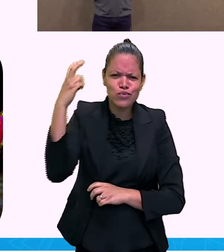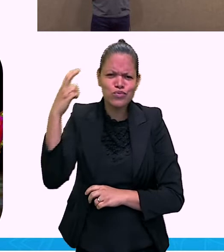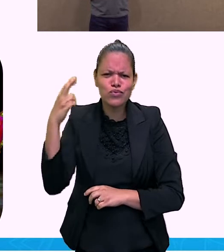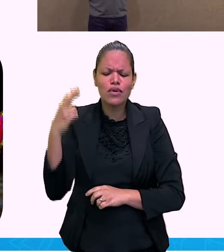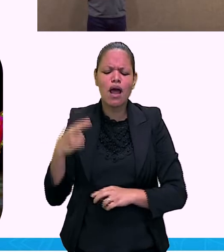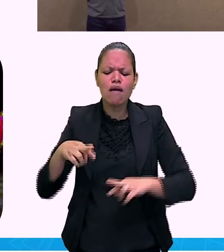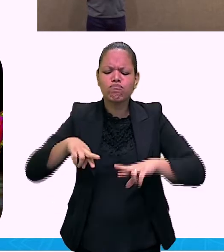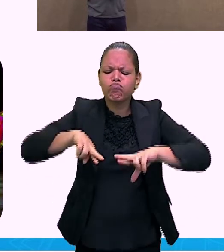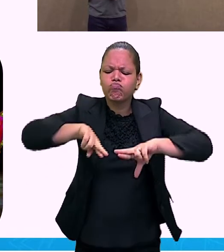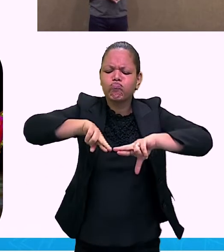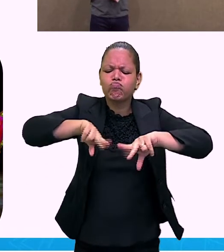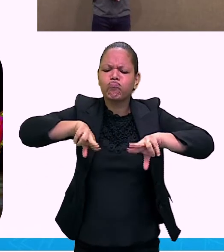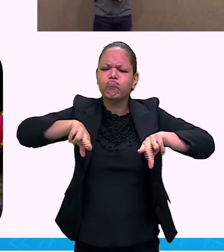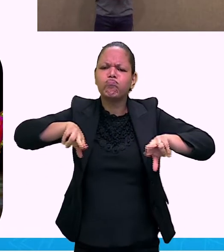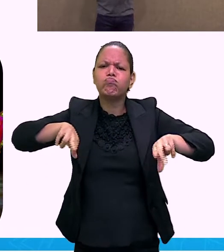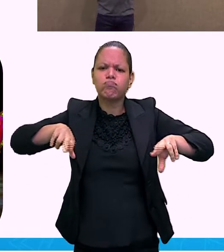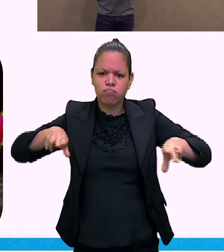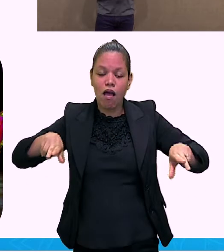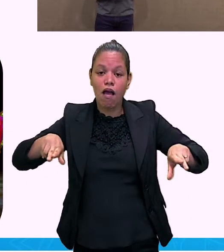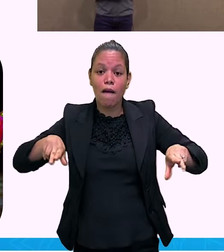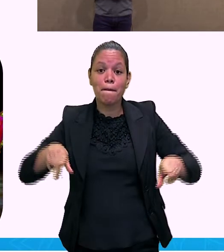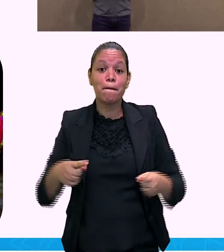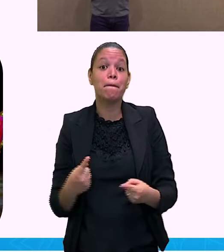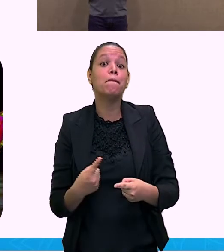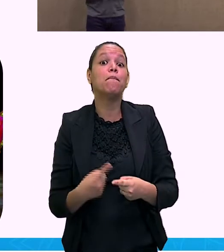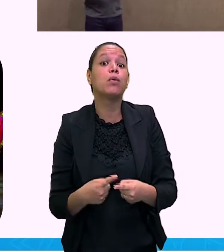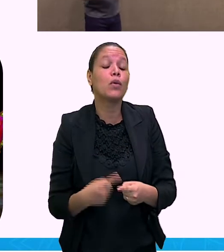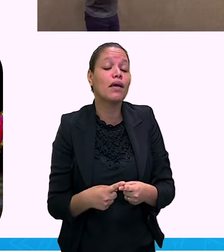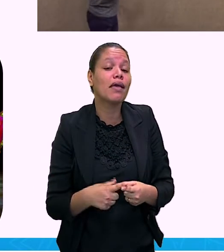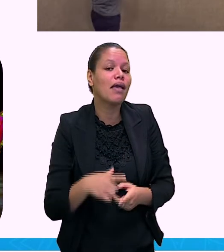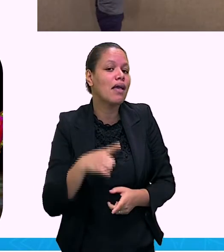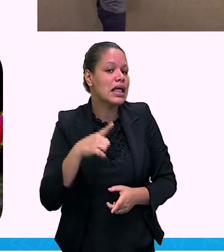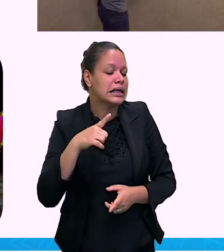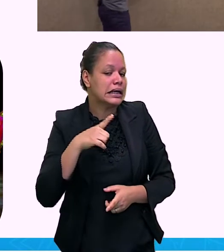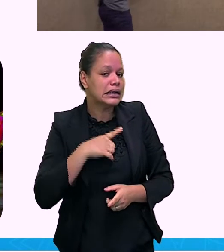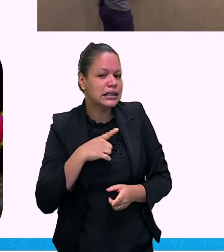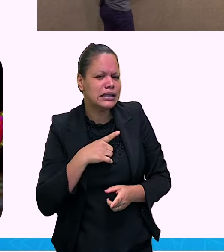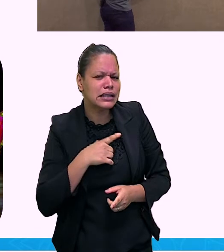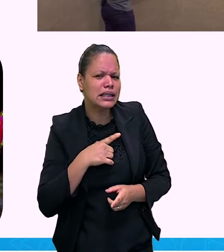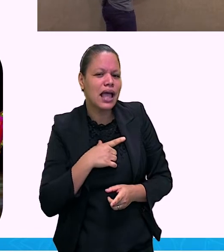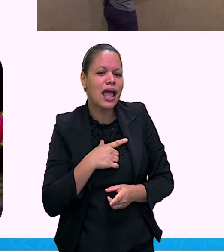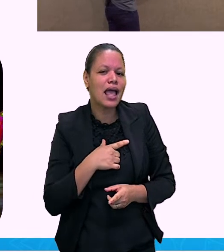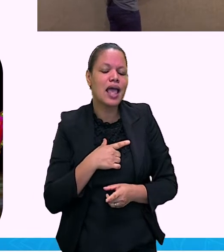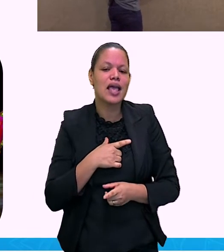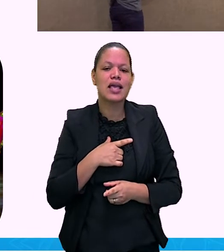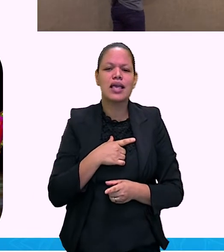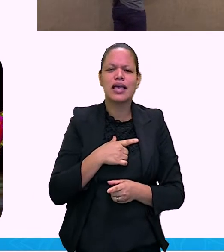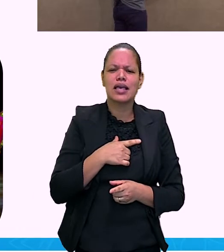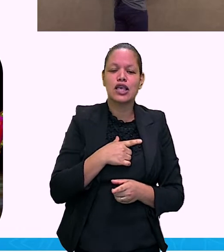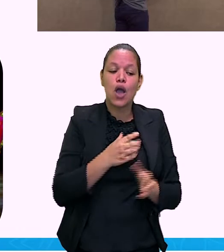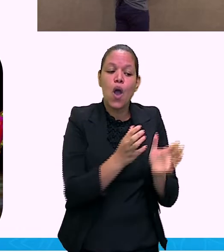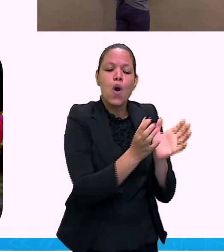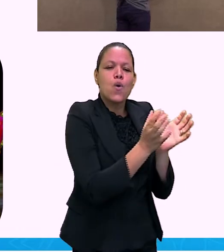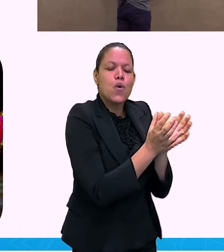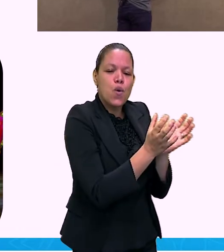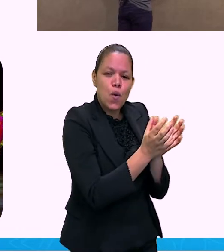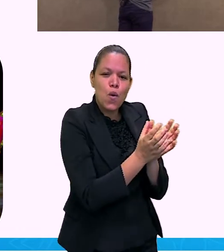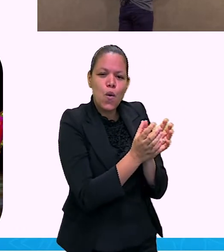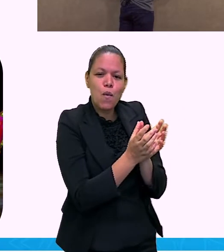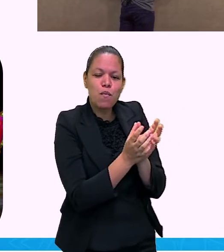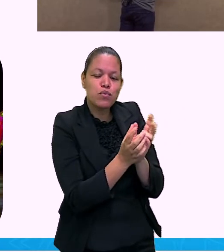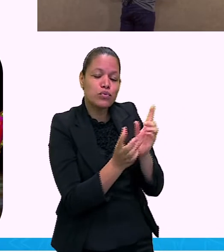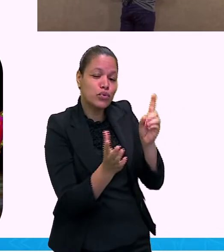recebe outras contribuições, principalmente indígenas, paulistas,